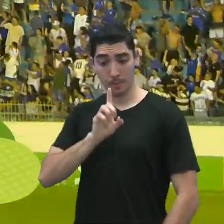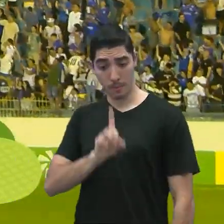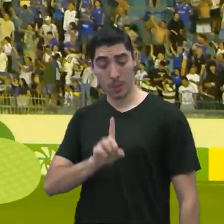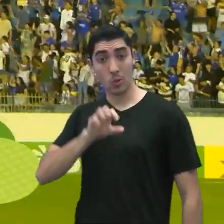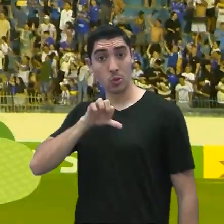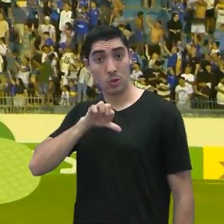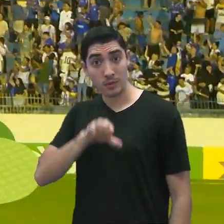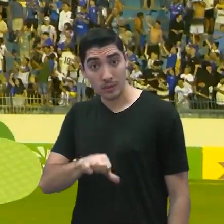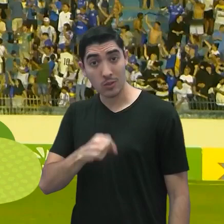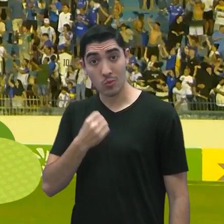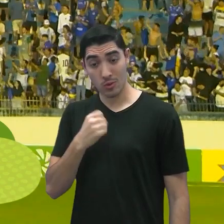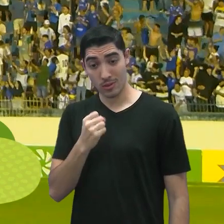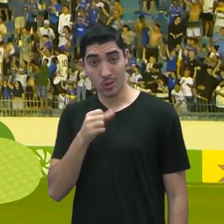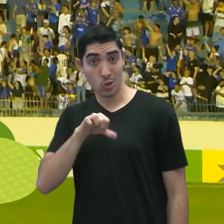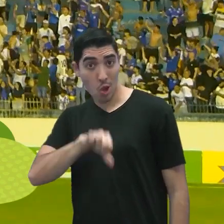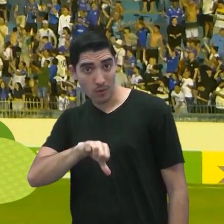desde